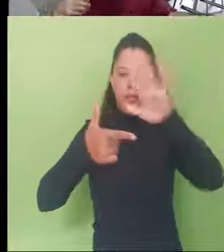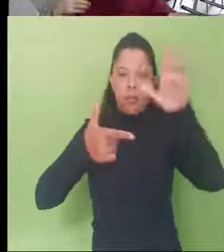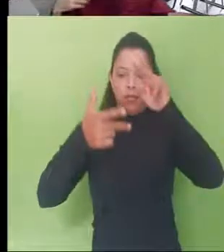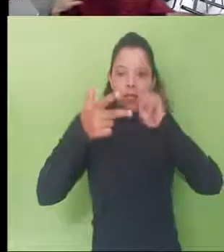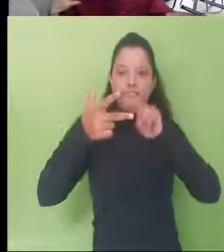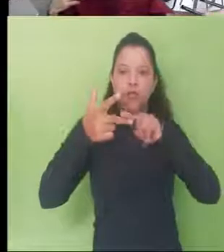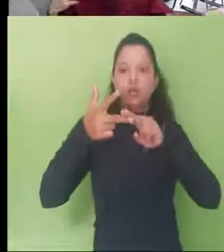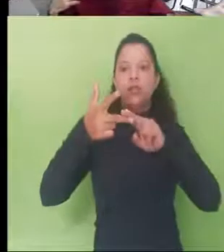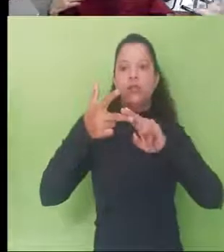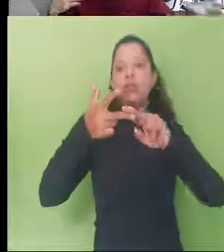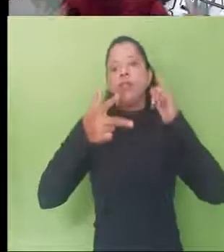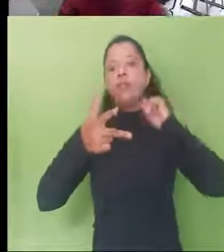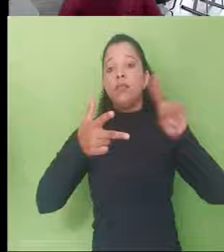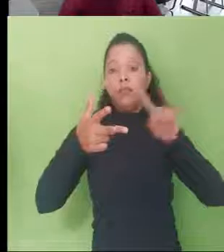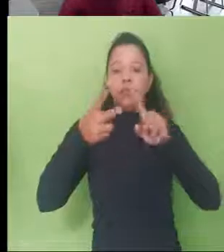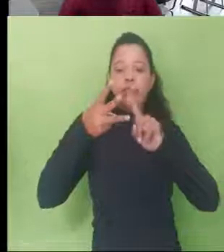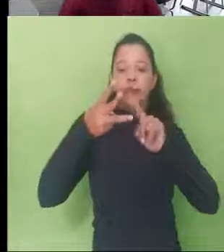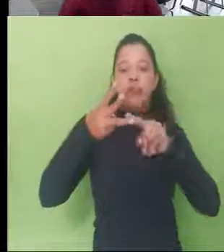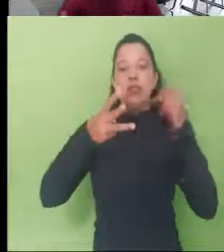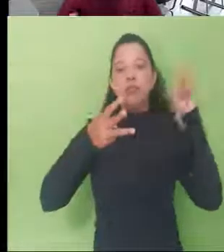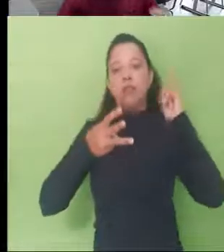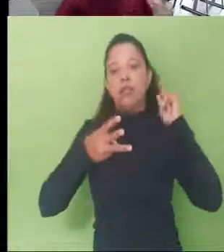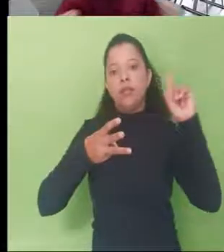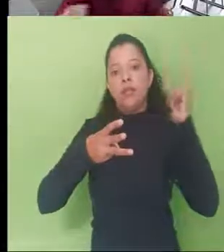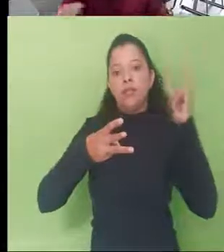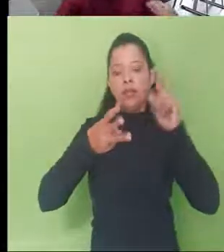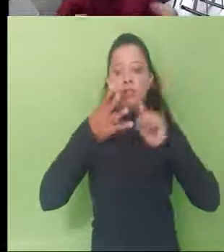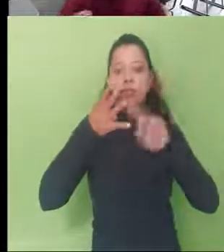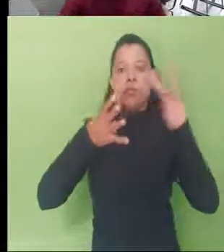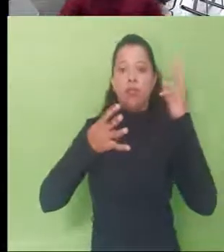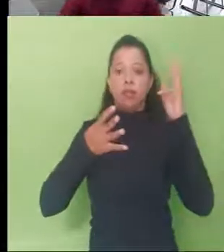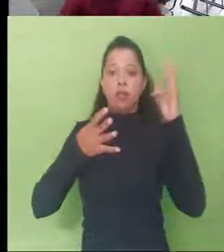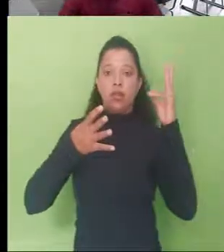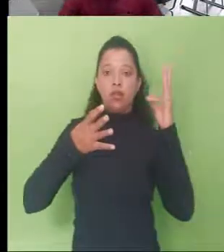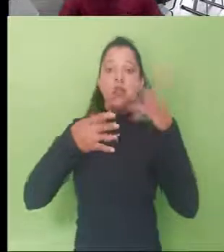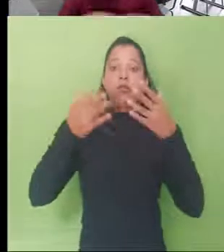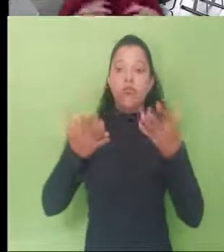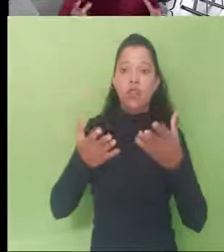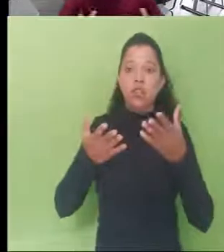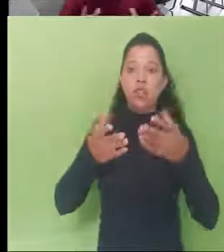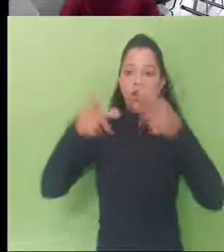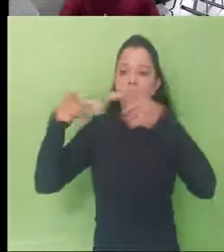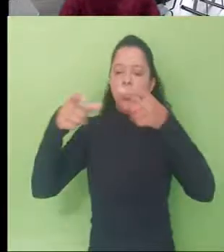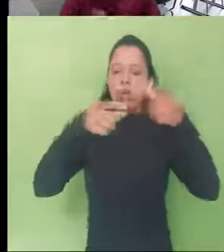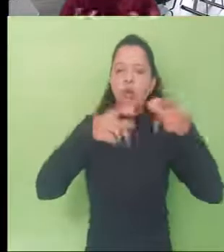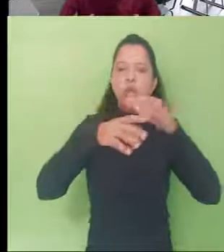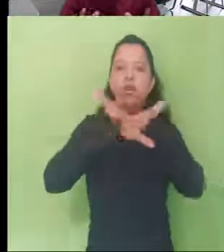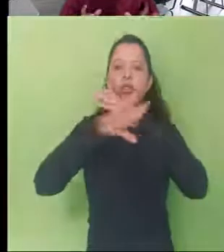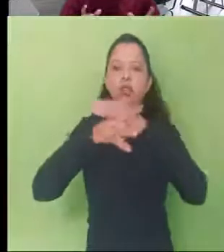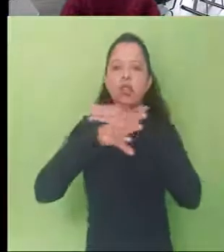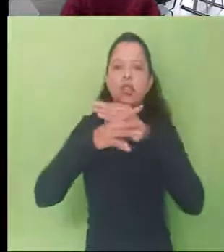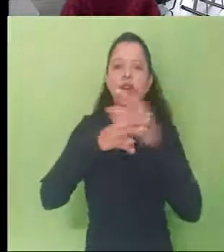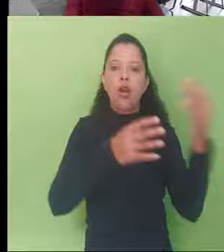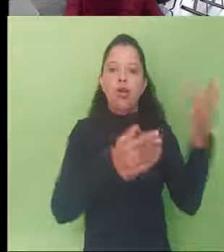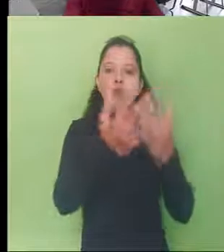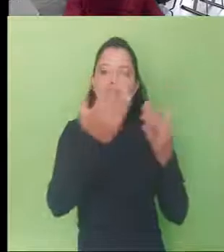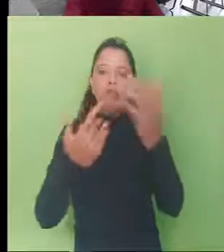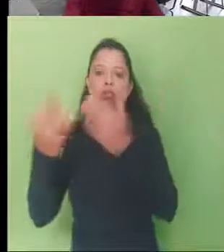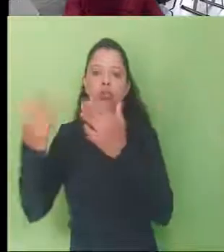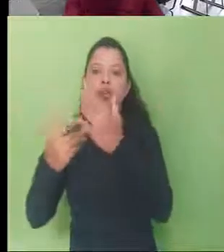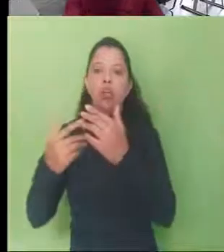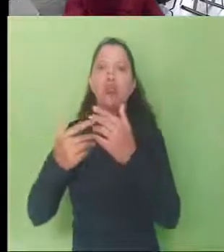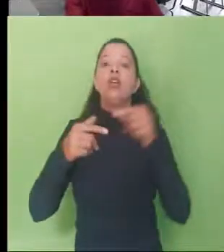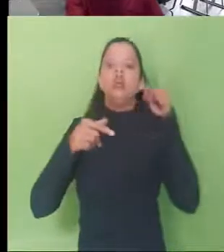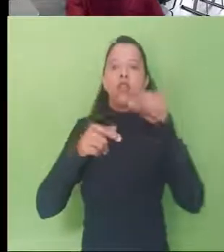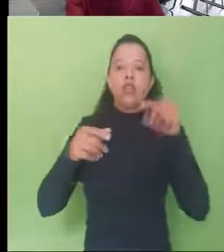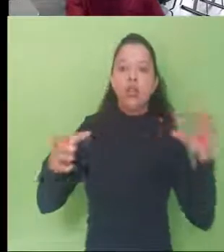mineiros, goianos, maranhenses. Então, de onde vieram os seus pais? Tudo isso faz parte de um contexto cultural e de